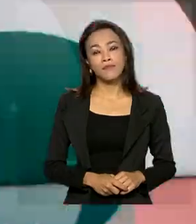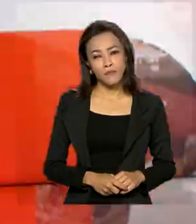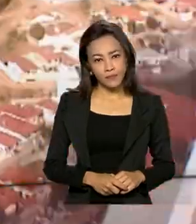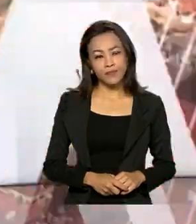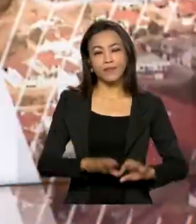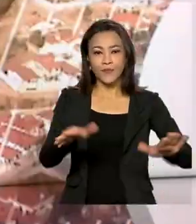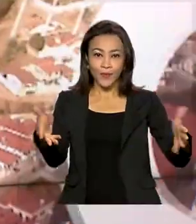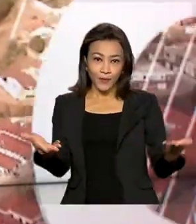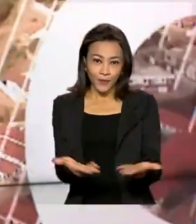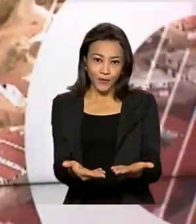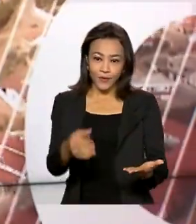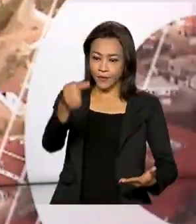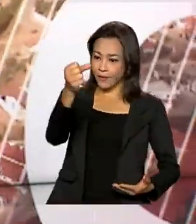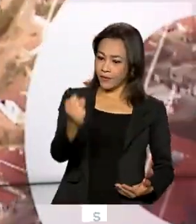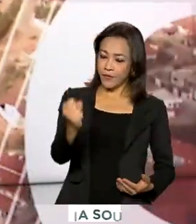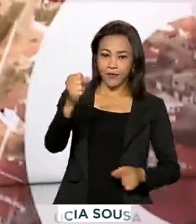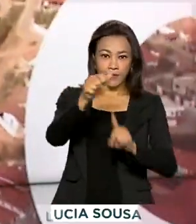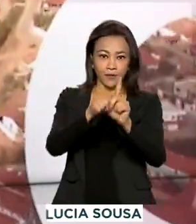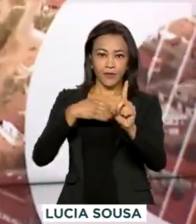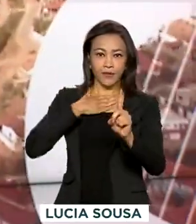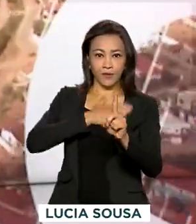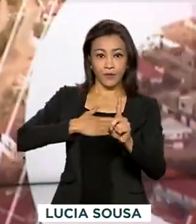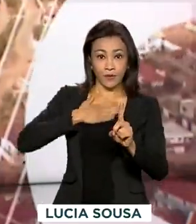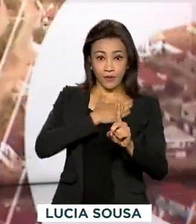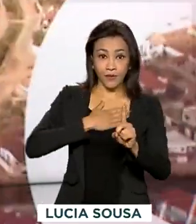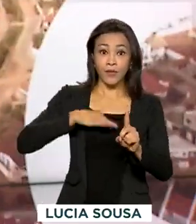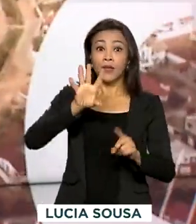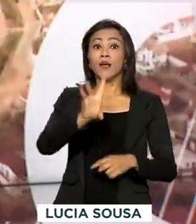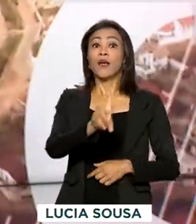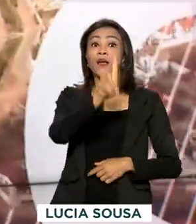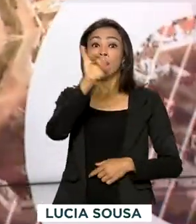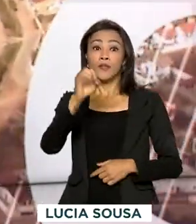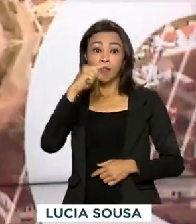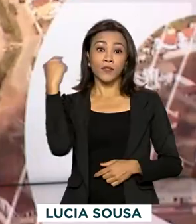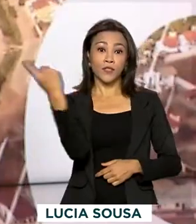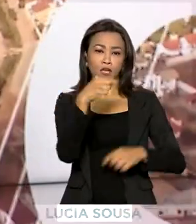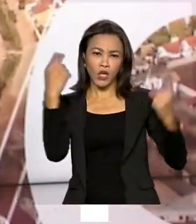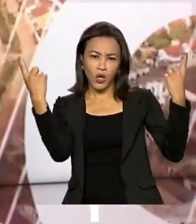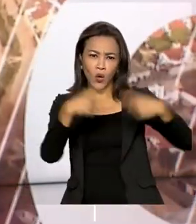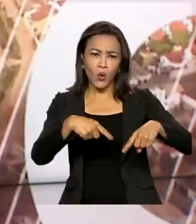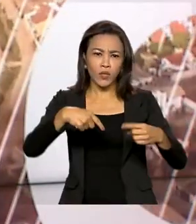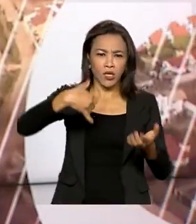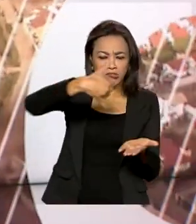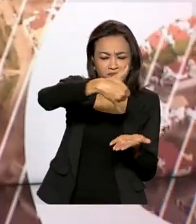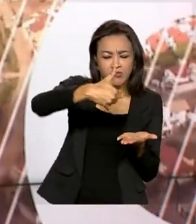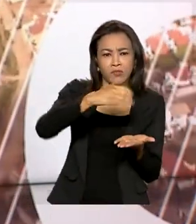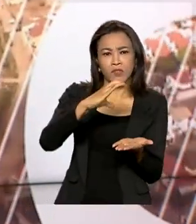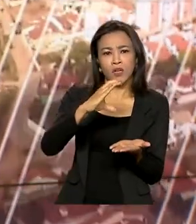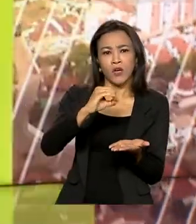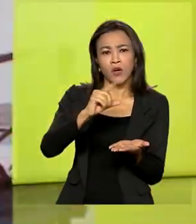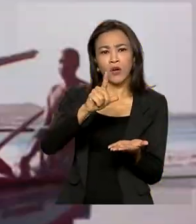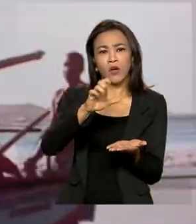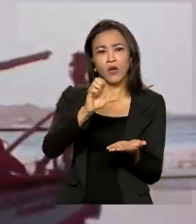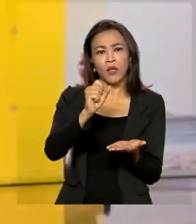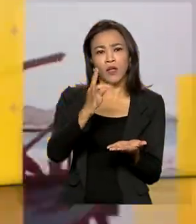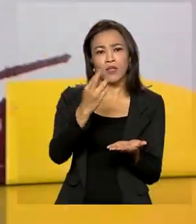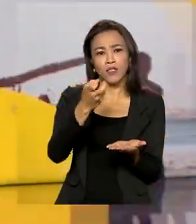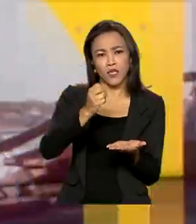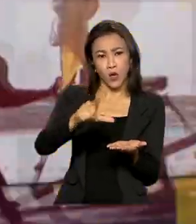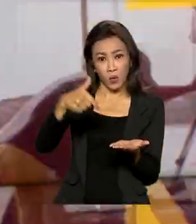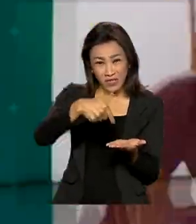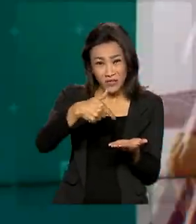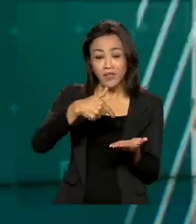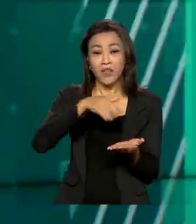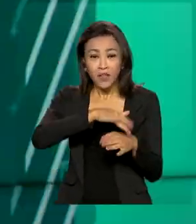e hoje oito de agosto é o dia nacional de combate ao colesterol e Como o colesterol ruim pode causar problemas de saúde